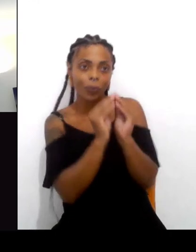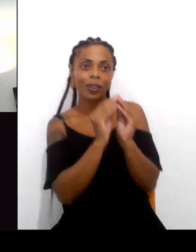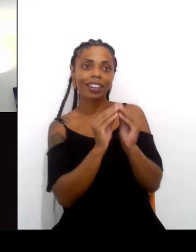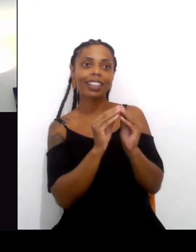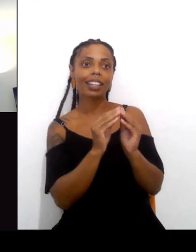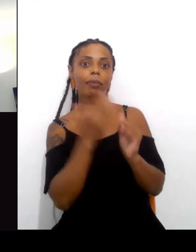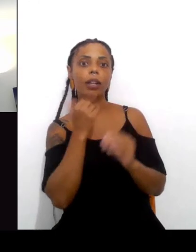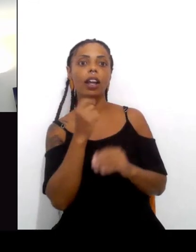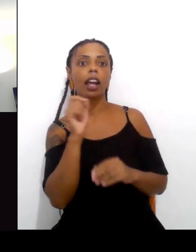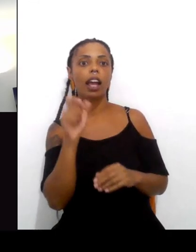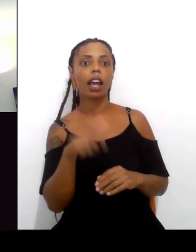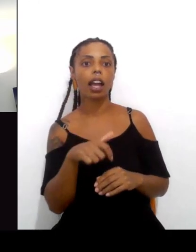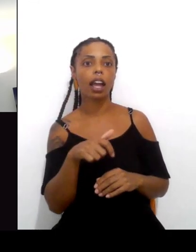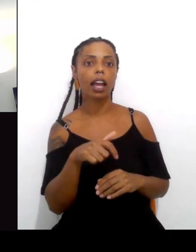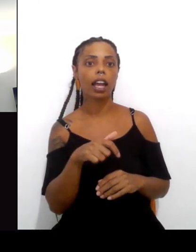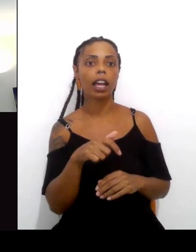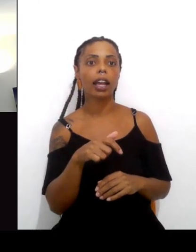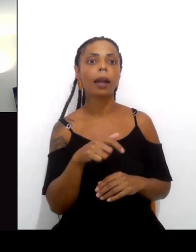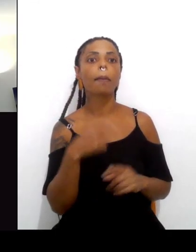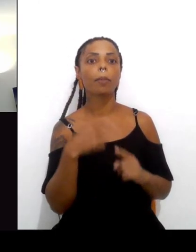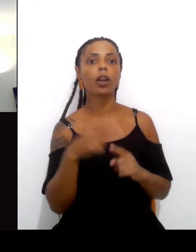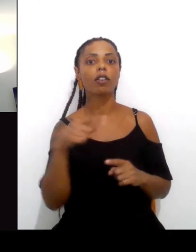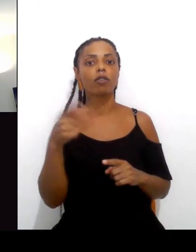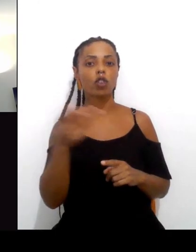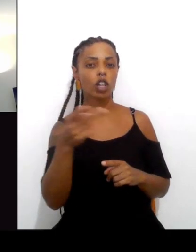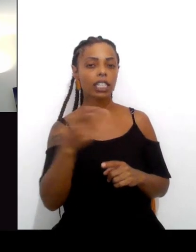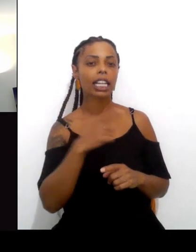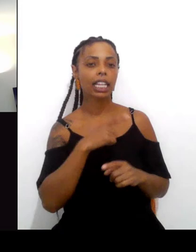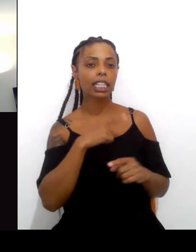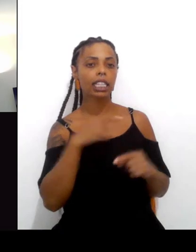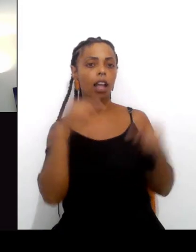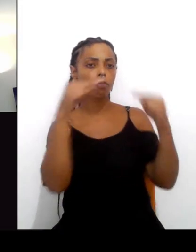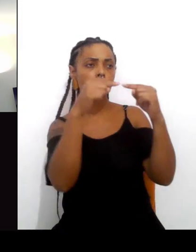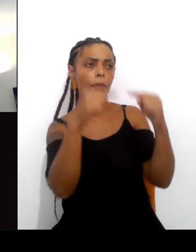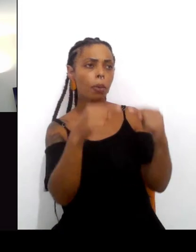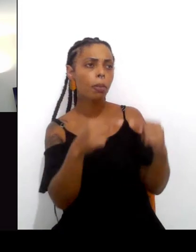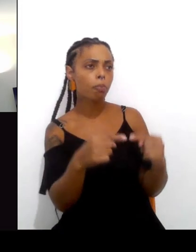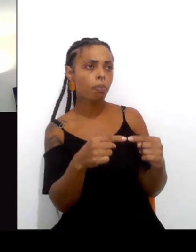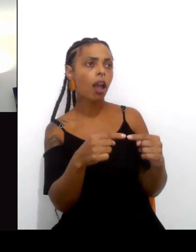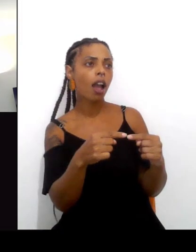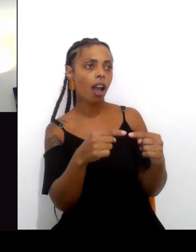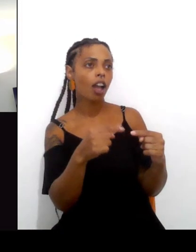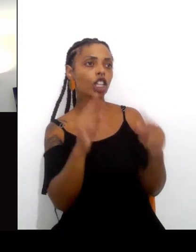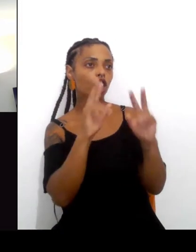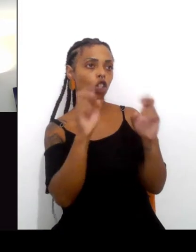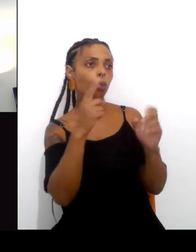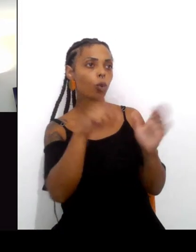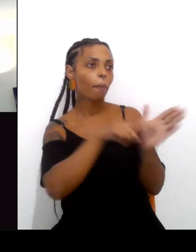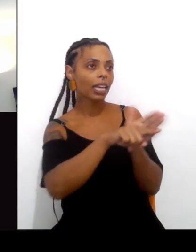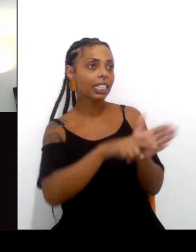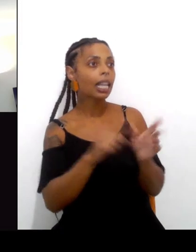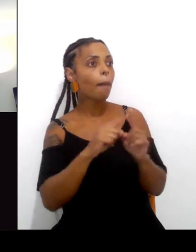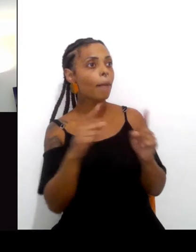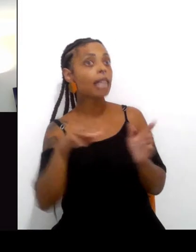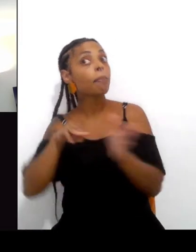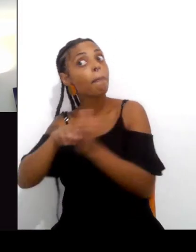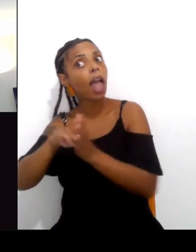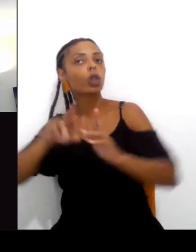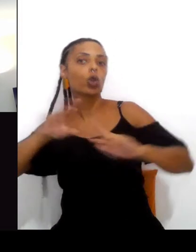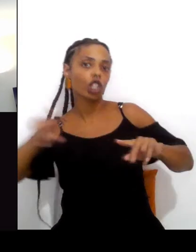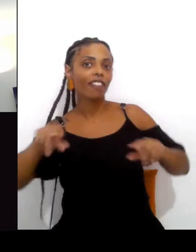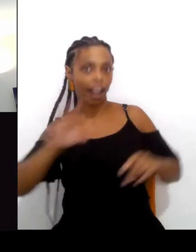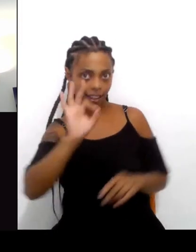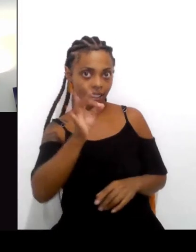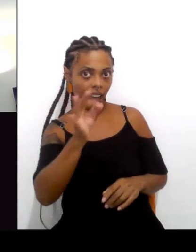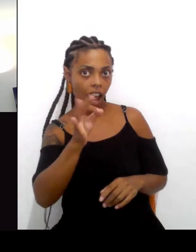vocês tem muitos pontos de contato na pesquisa vocês mas tem diferenças metodológicas né Cada um opera em um